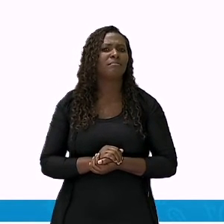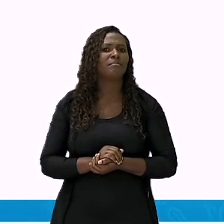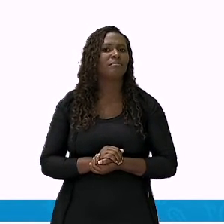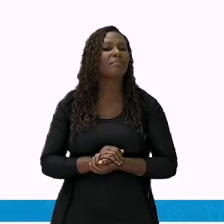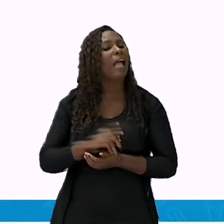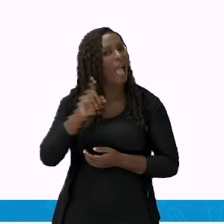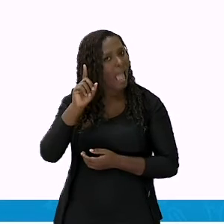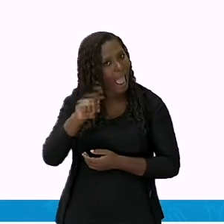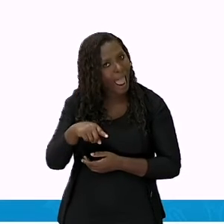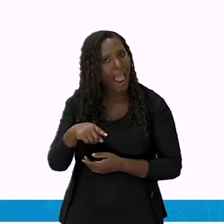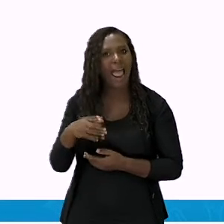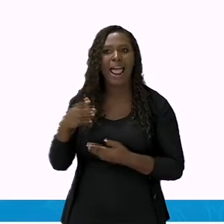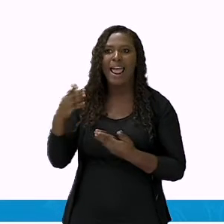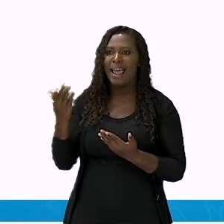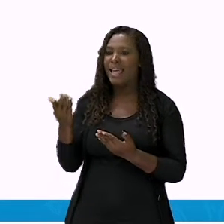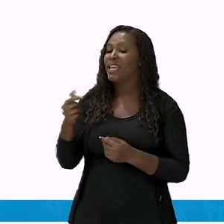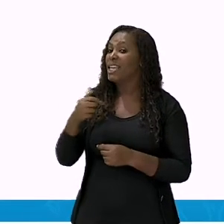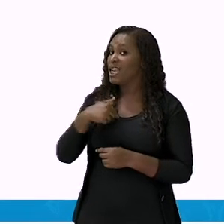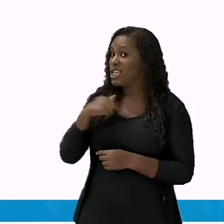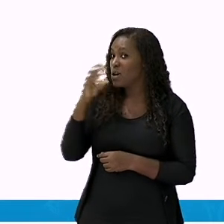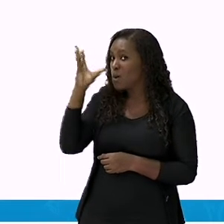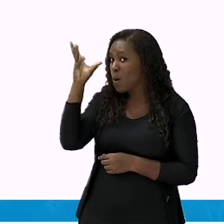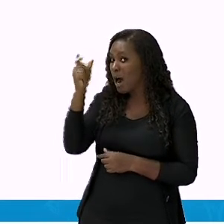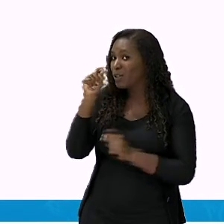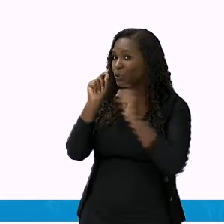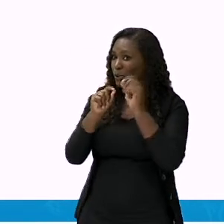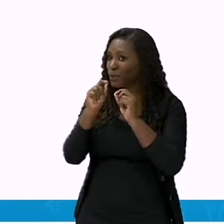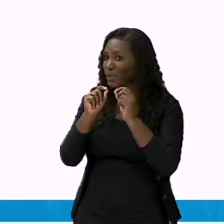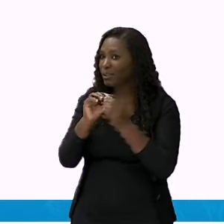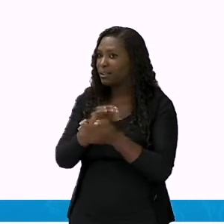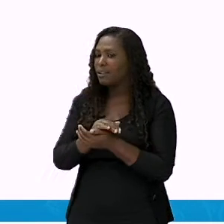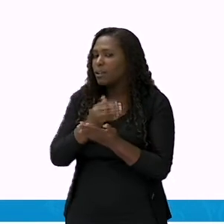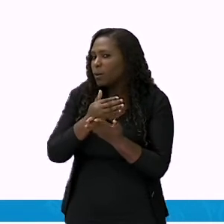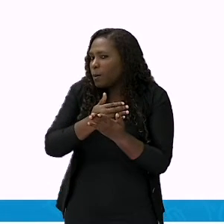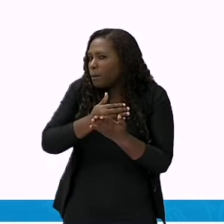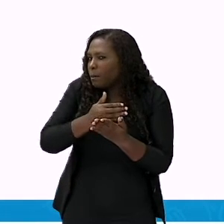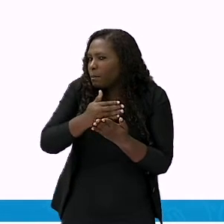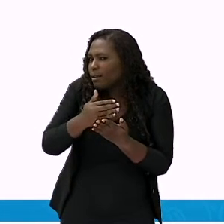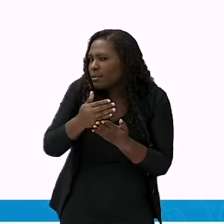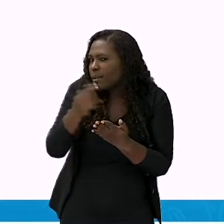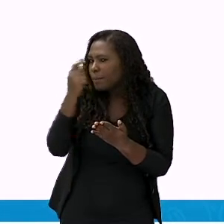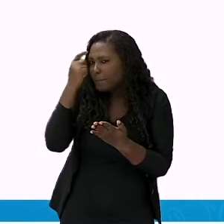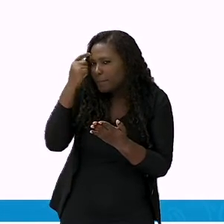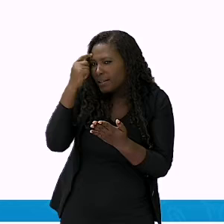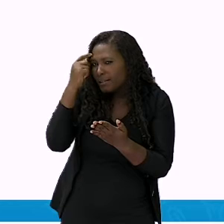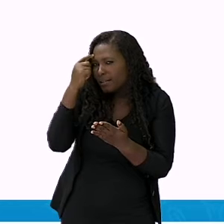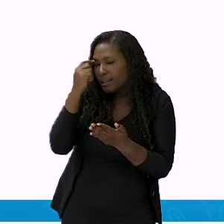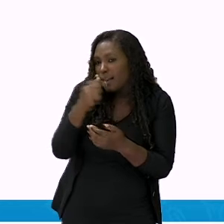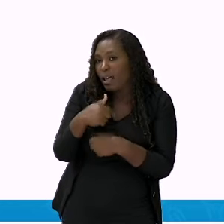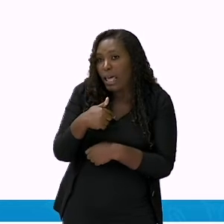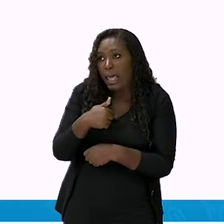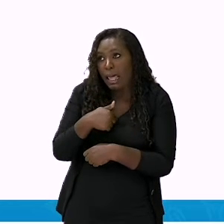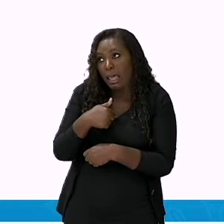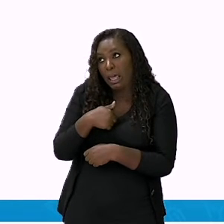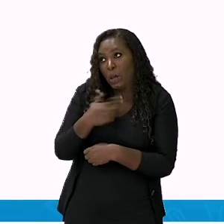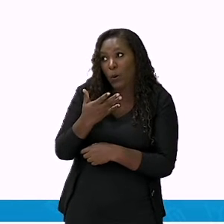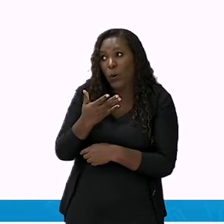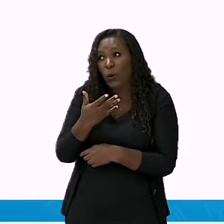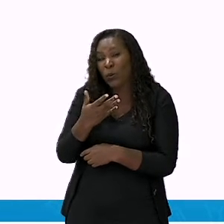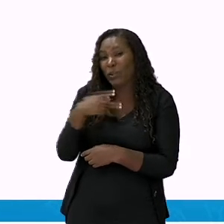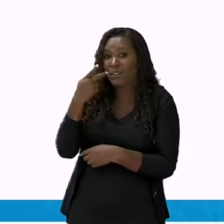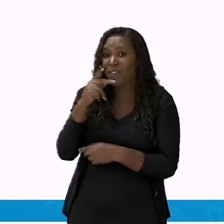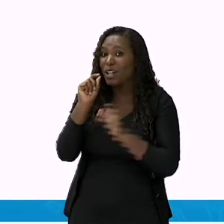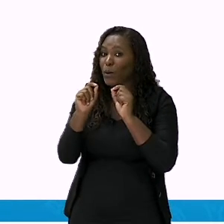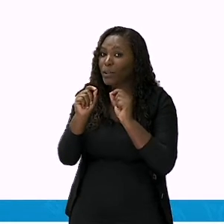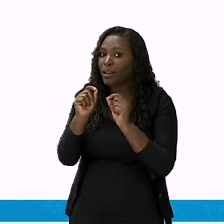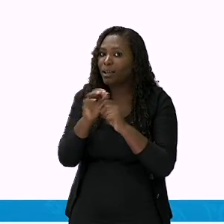Eu acho que essa aqui já a nossa ideia já começa a se formar. Eu poderia dizer, com esse ponto ali no meio